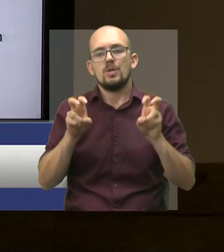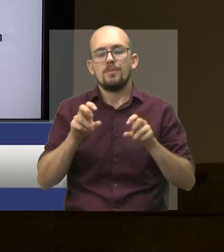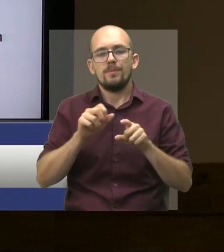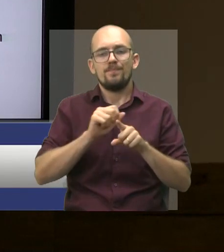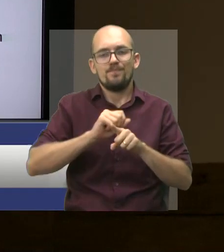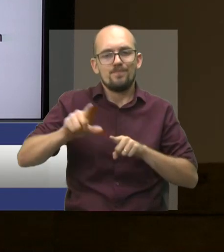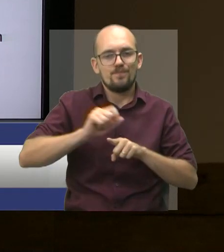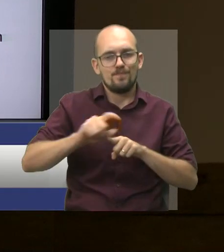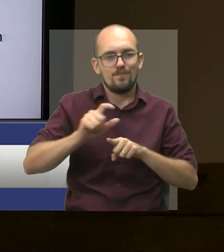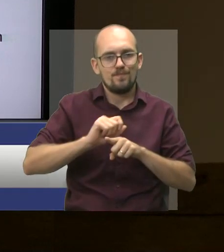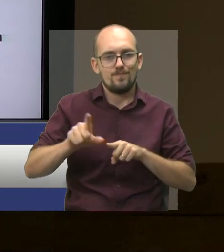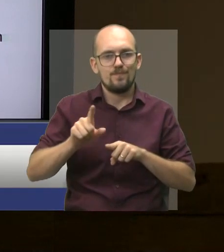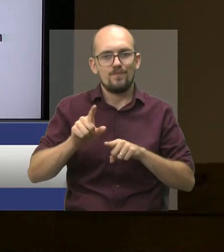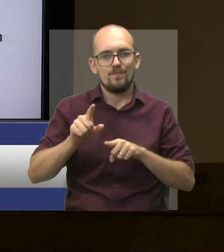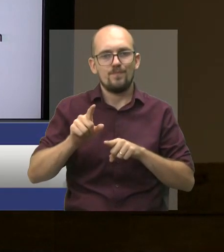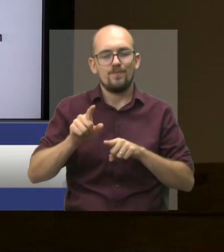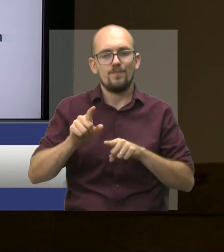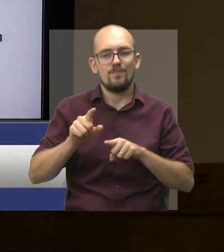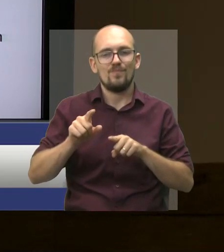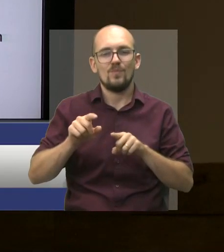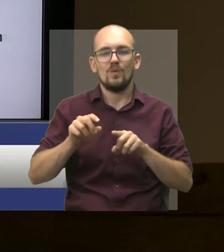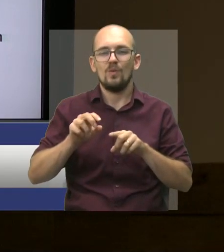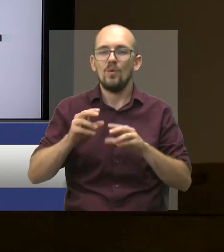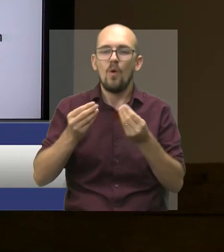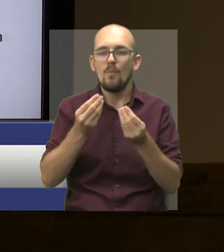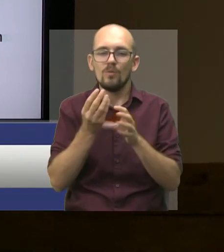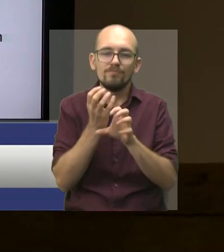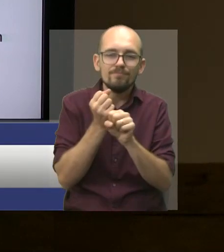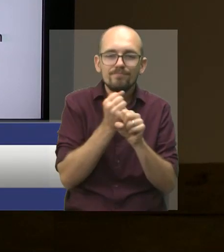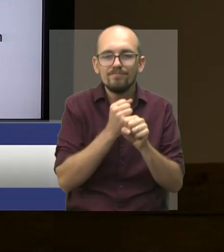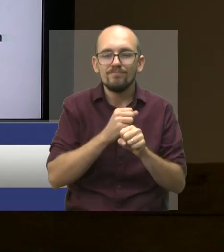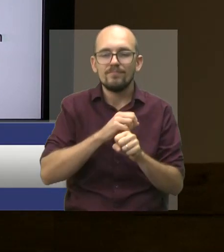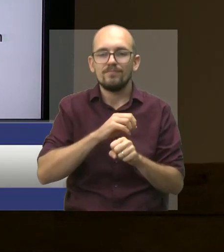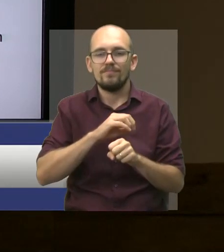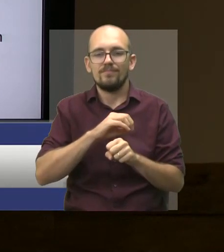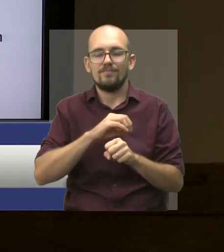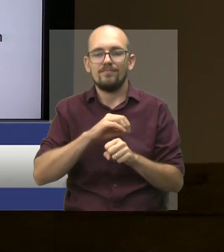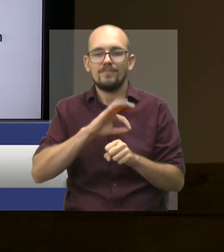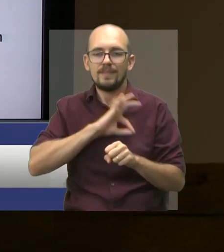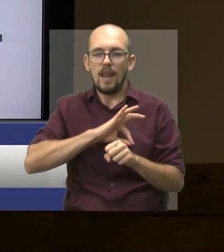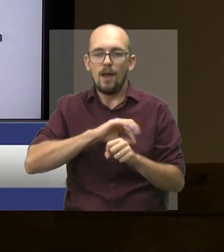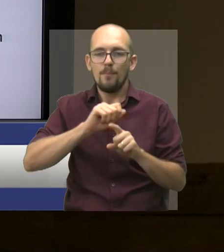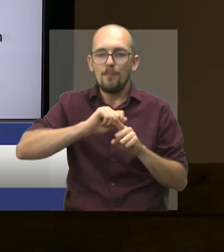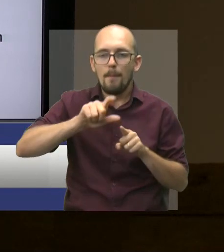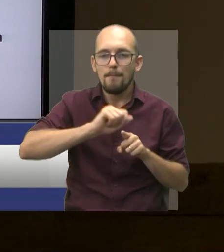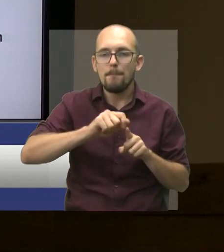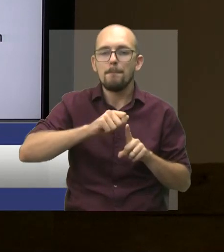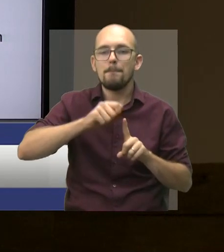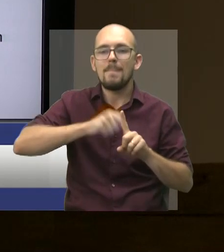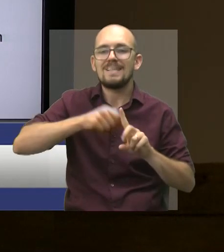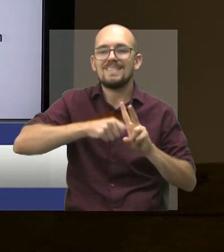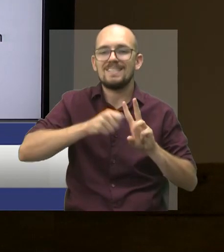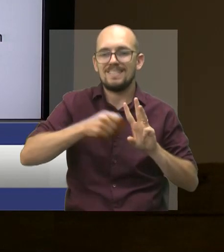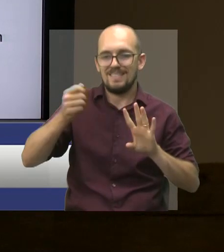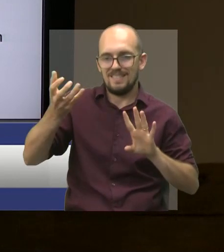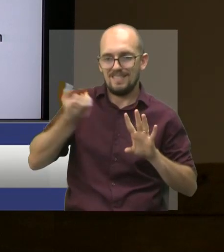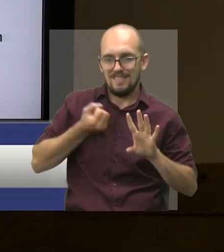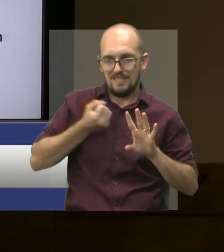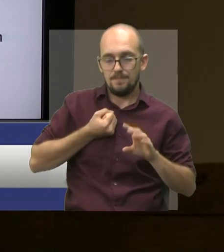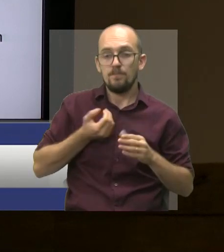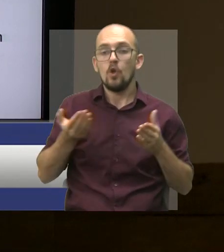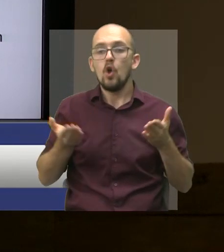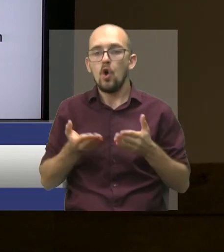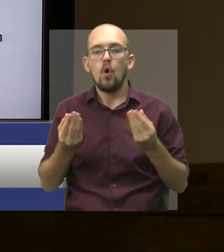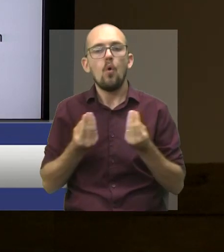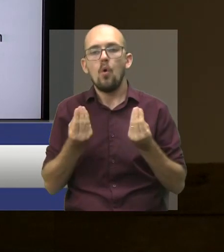contribuições utilizadas para calcular a renda mensal da aposentadoria. Hoje é utilizado 80% das